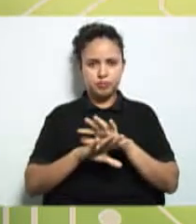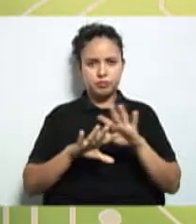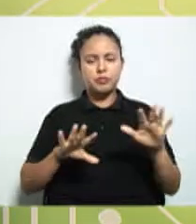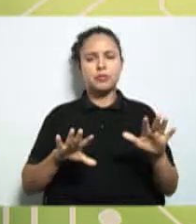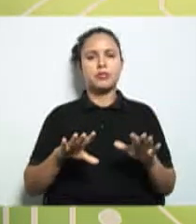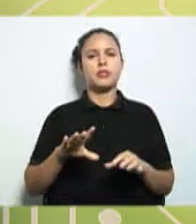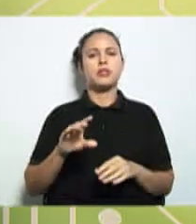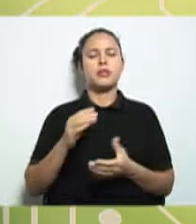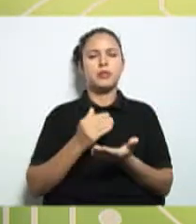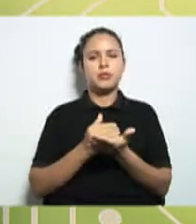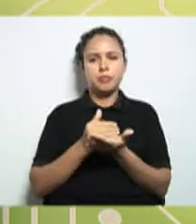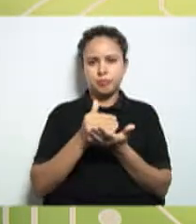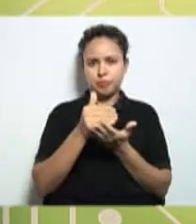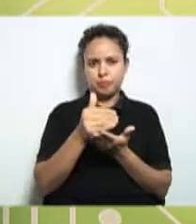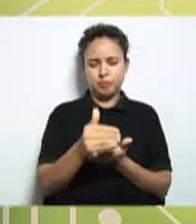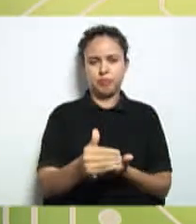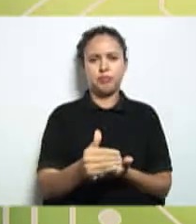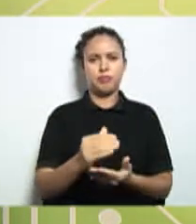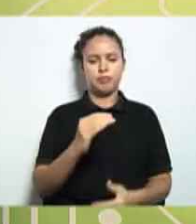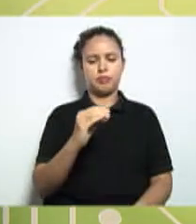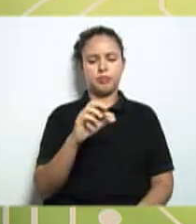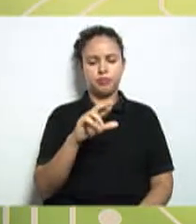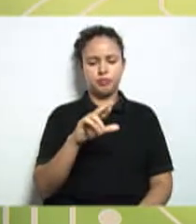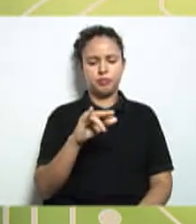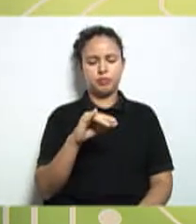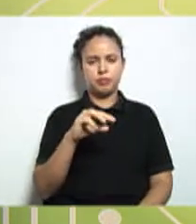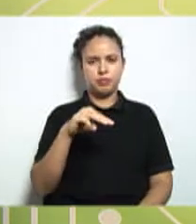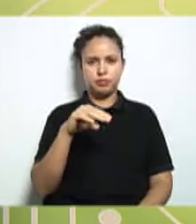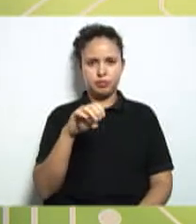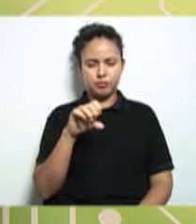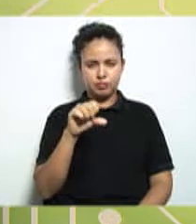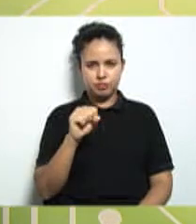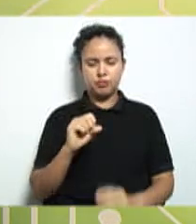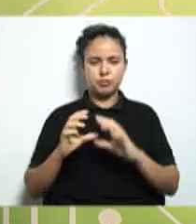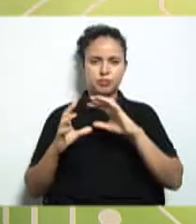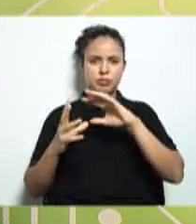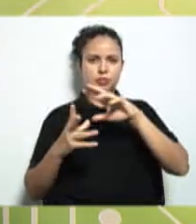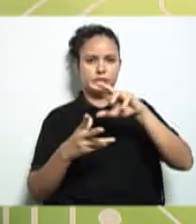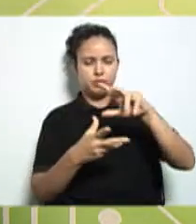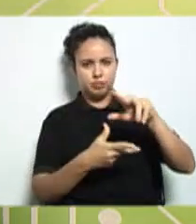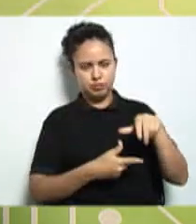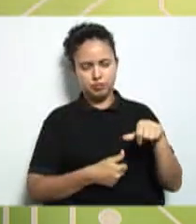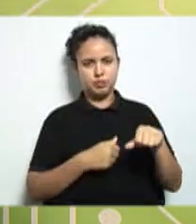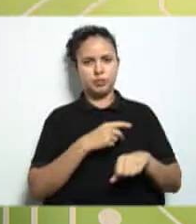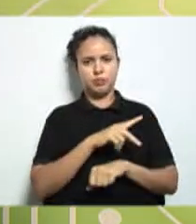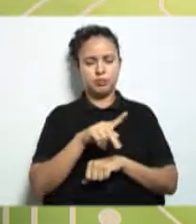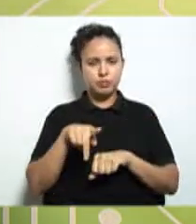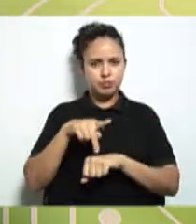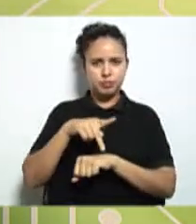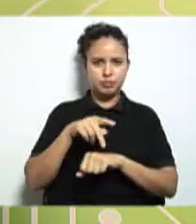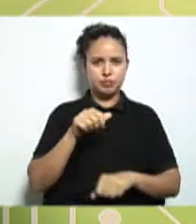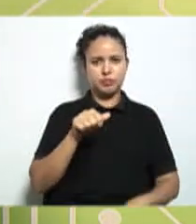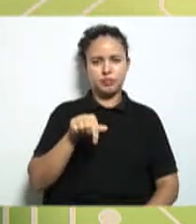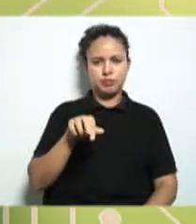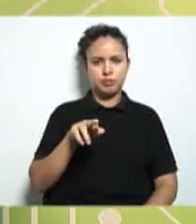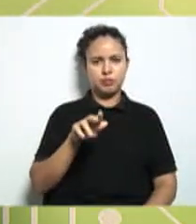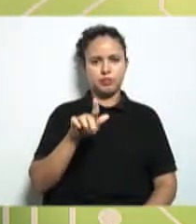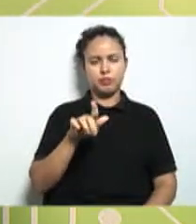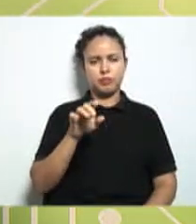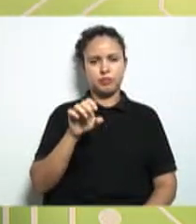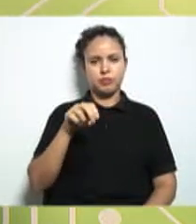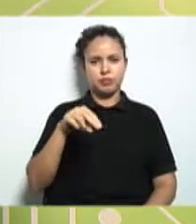quando começaram as crises mundiais. Então, a Argentina é uma referência nesse tipo de